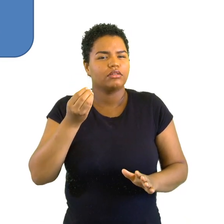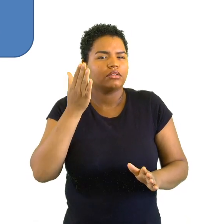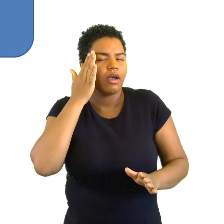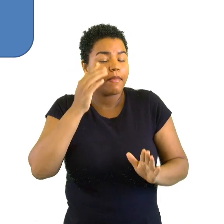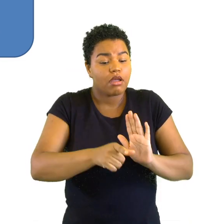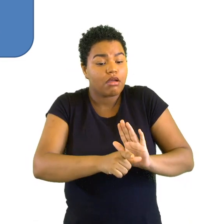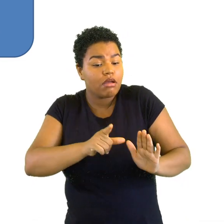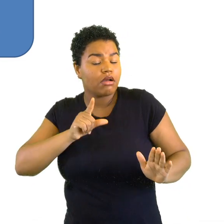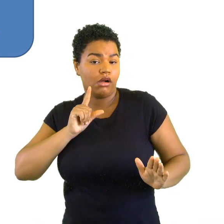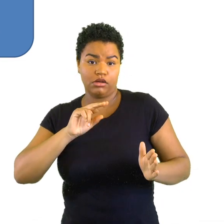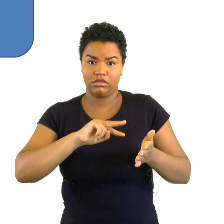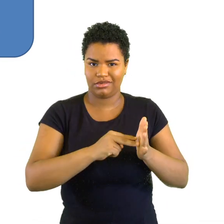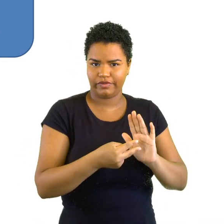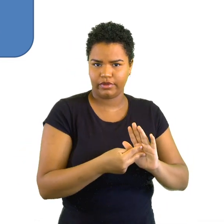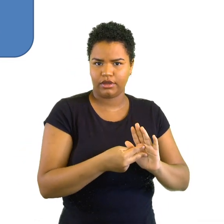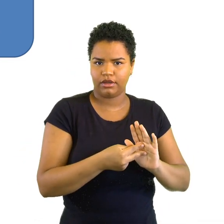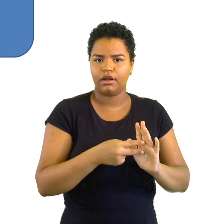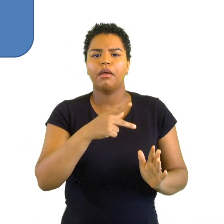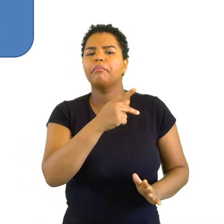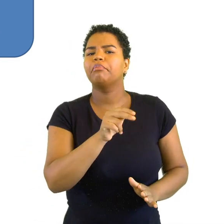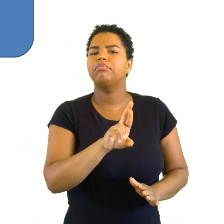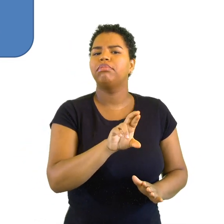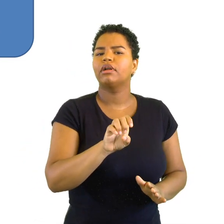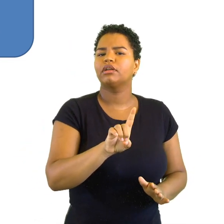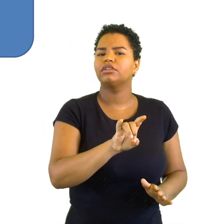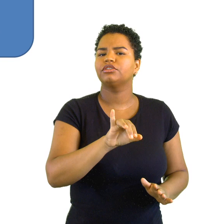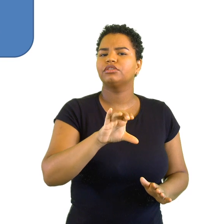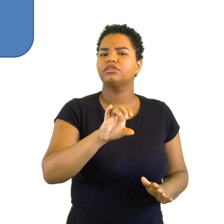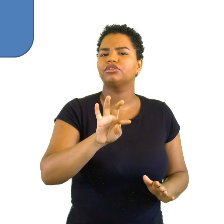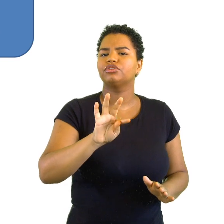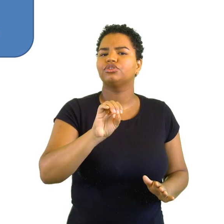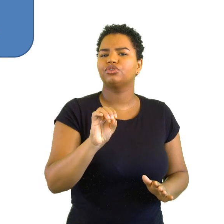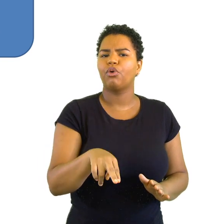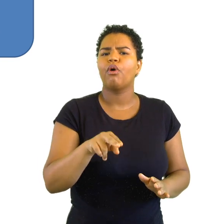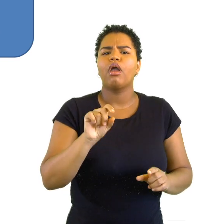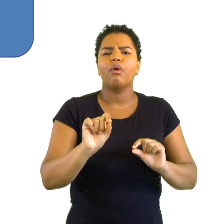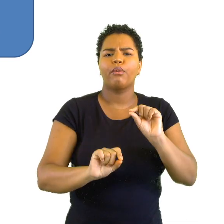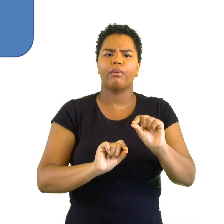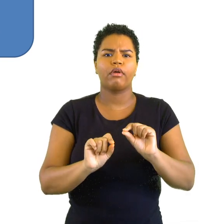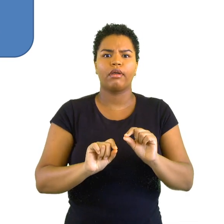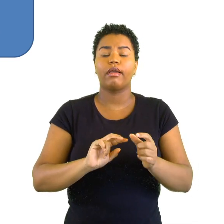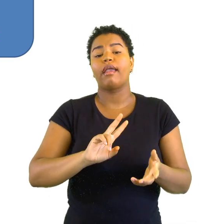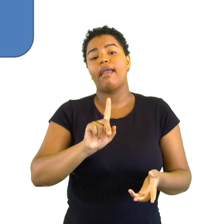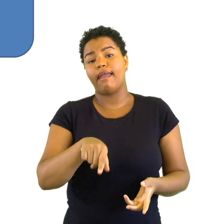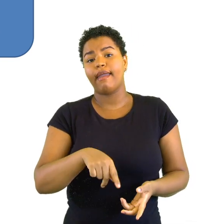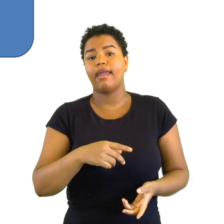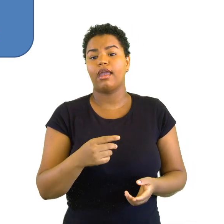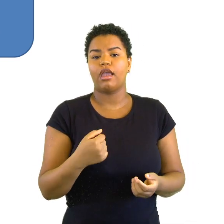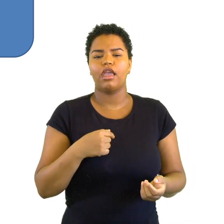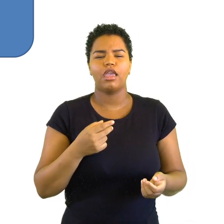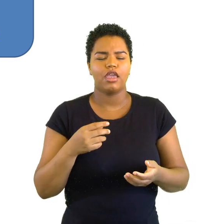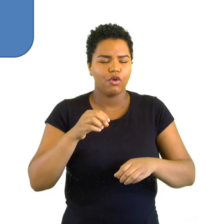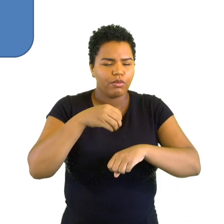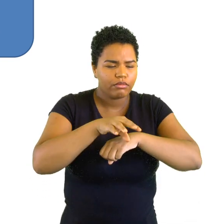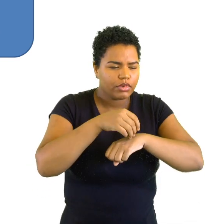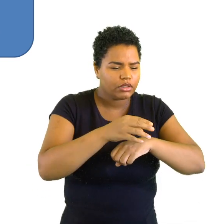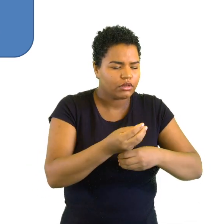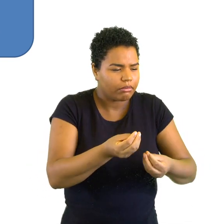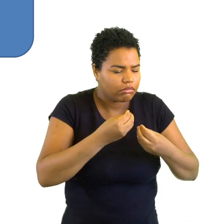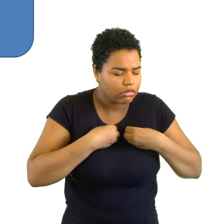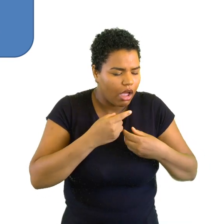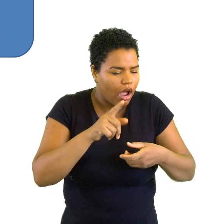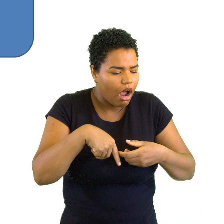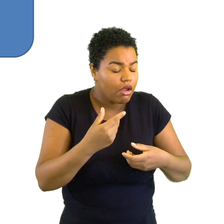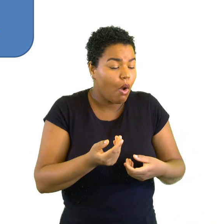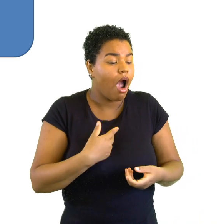que significa prediction? Nada mais é do que deduzir um conteúdo de um texto através de pistas. Então, professora, mas